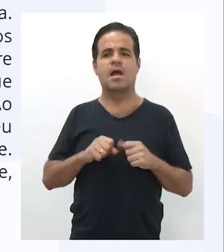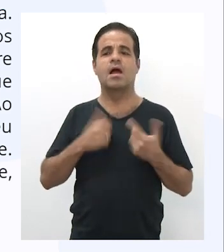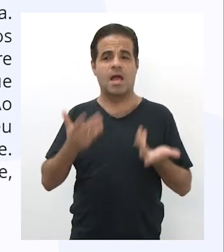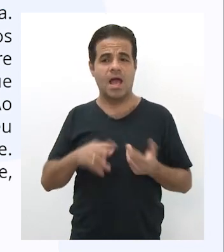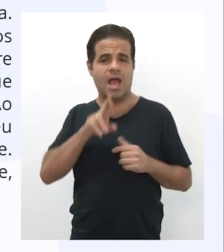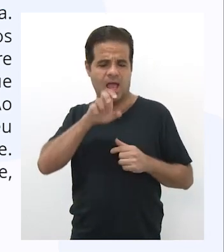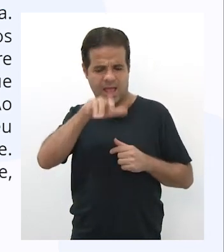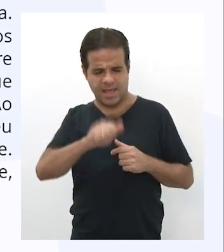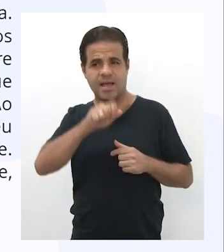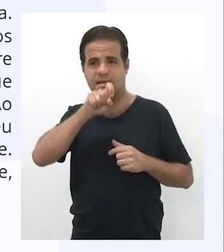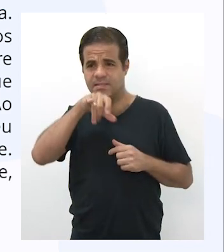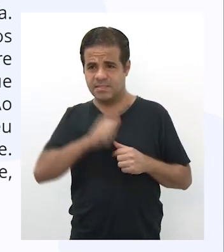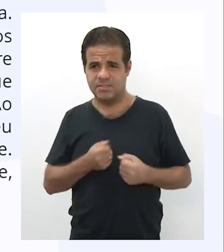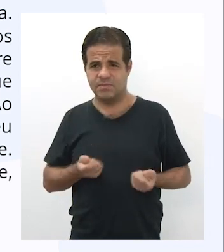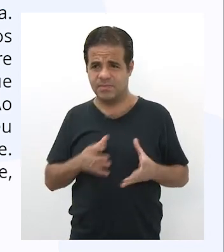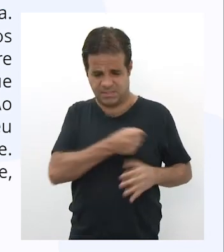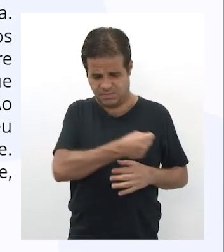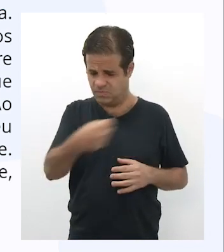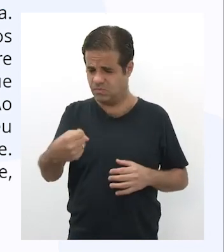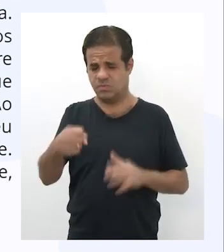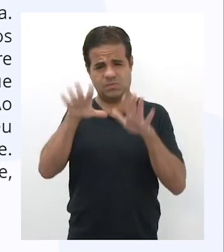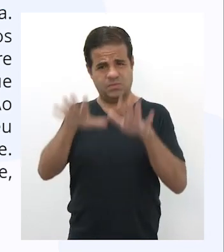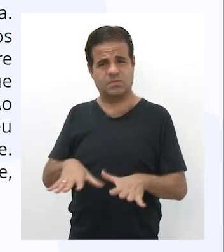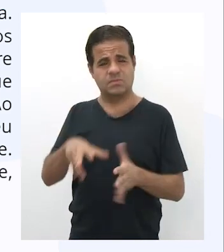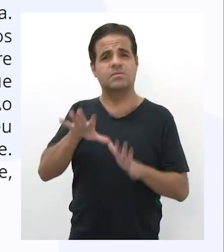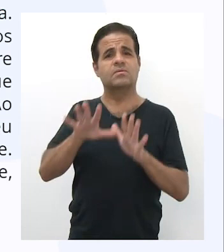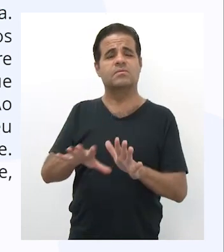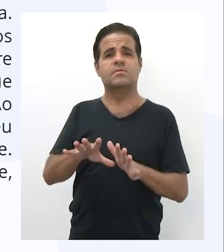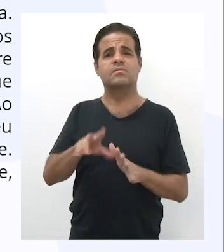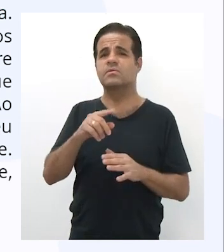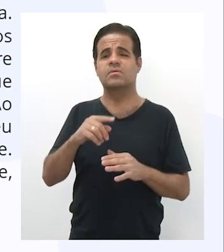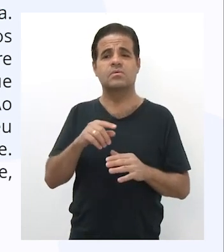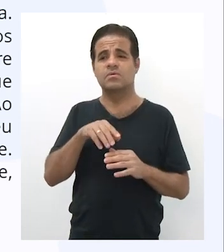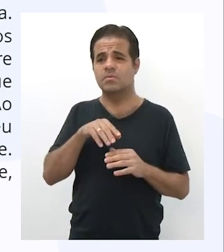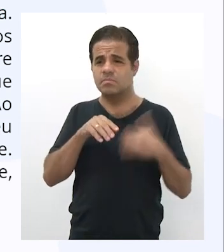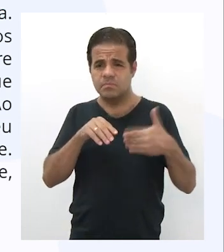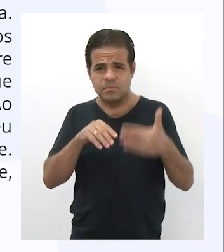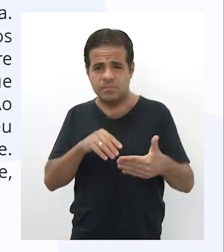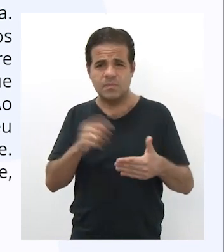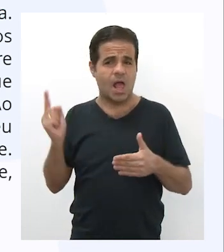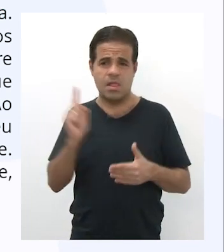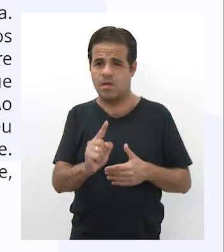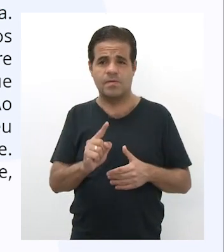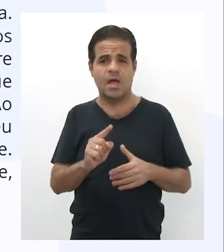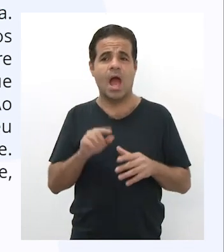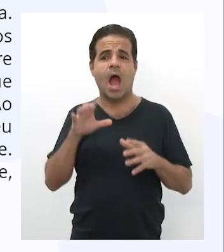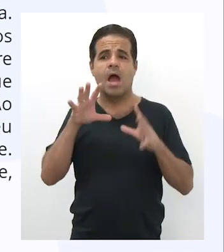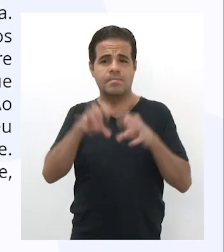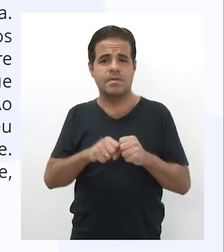foi, então, confinada à castidade, para que Numitor não viesse a